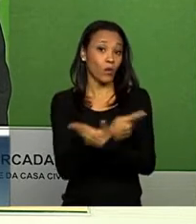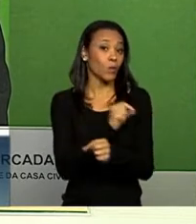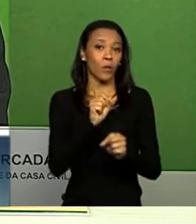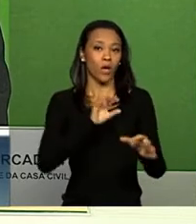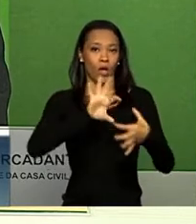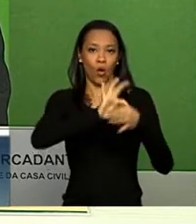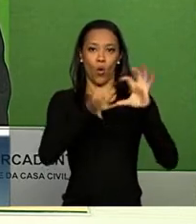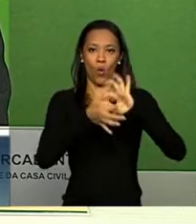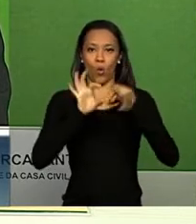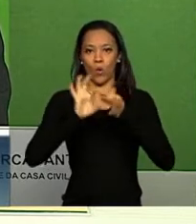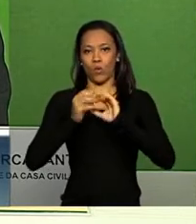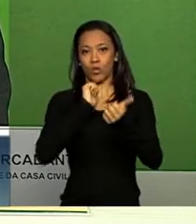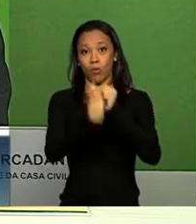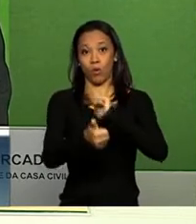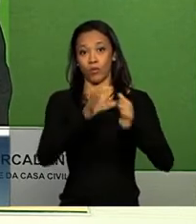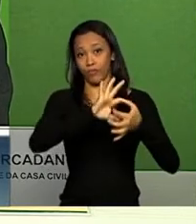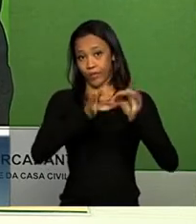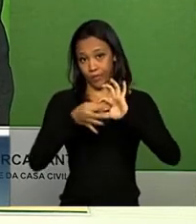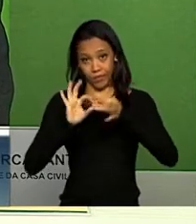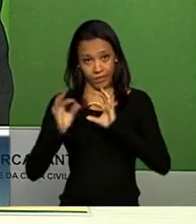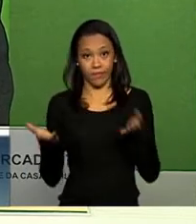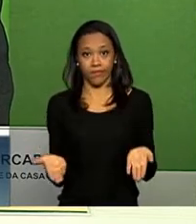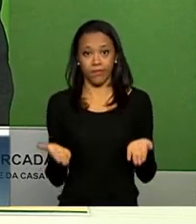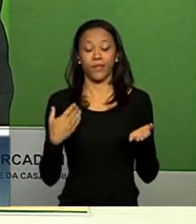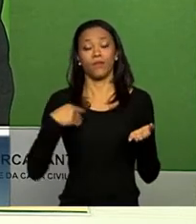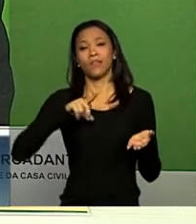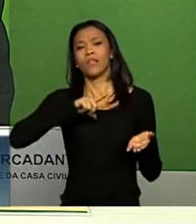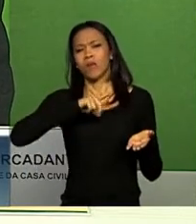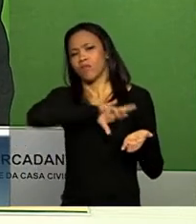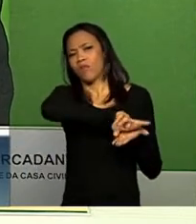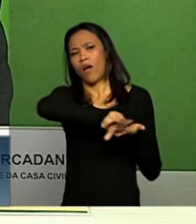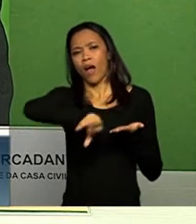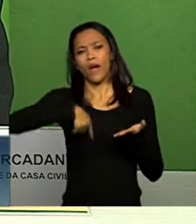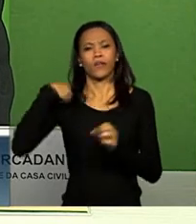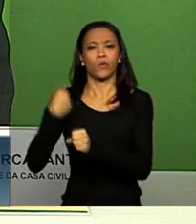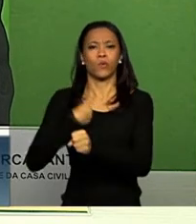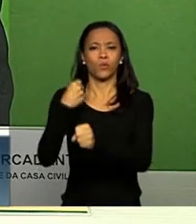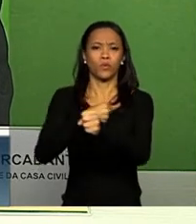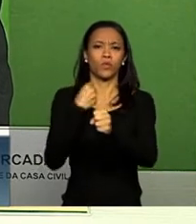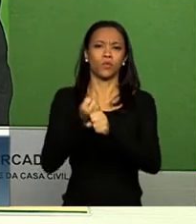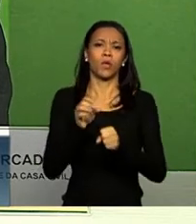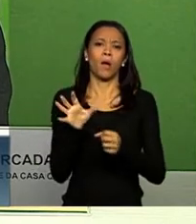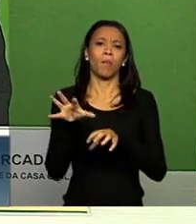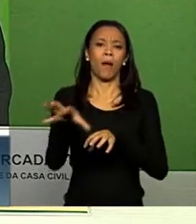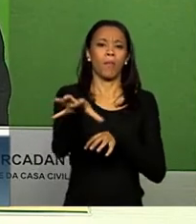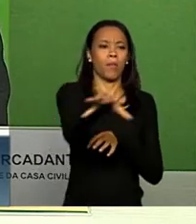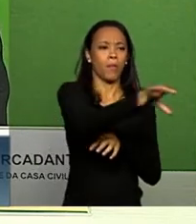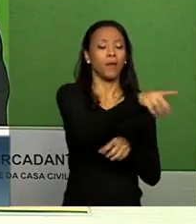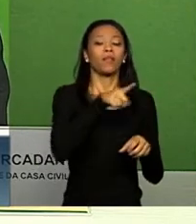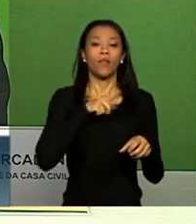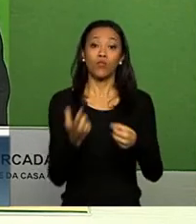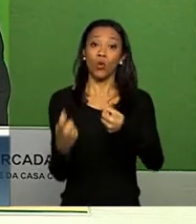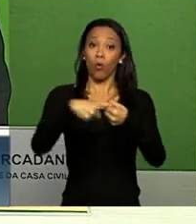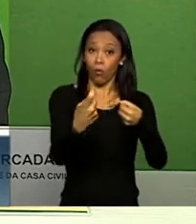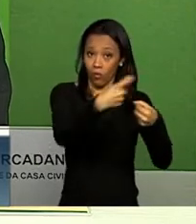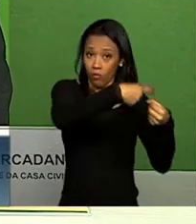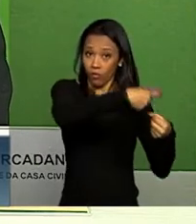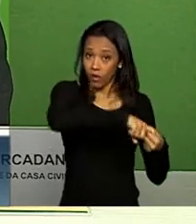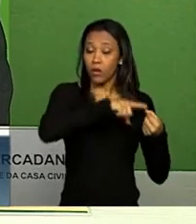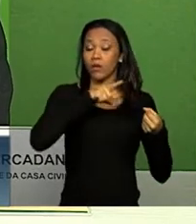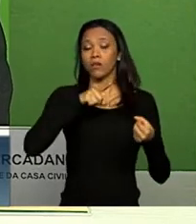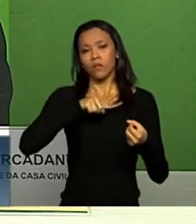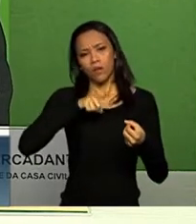que eu trato especificamente na Casa Civil. Então, nós temos muitas obras em andamento, muitas parcerias, muitos convênios, financiamentos. Eu acho que isso